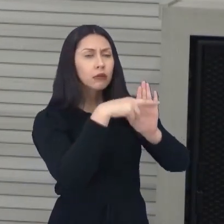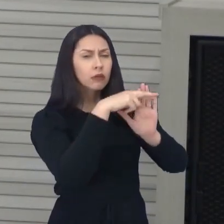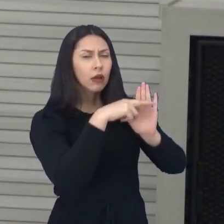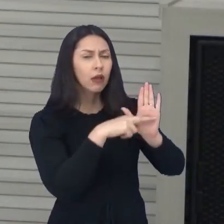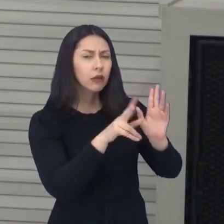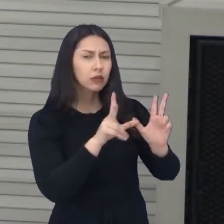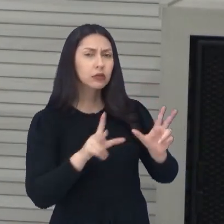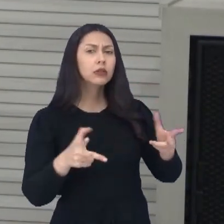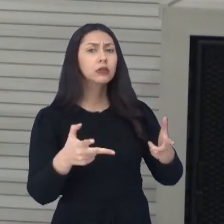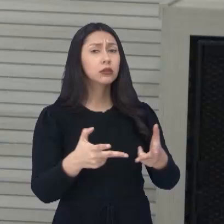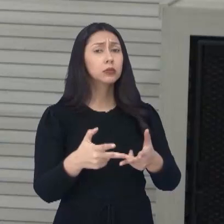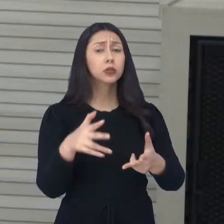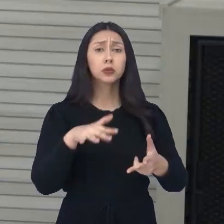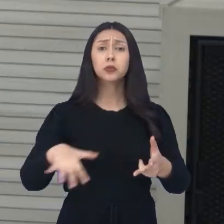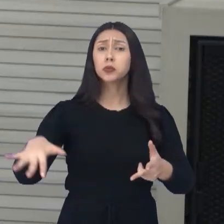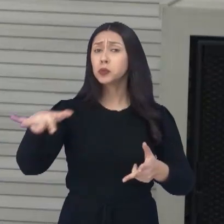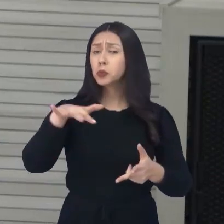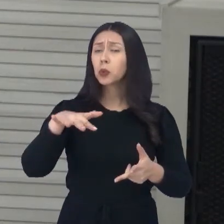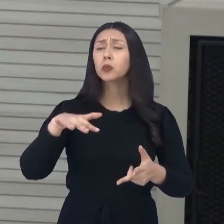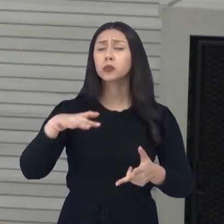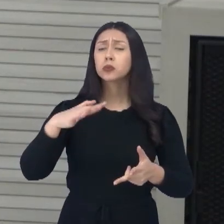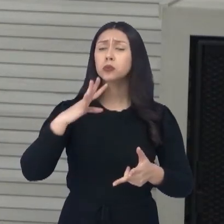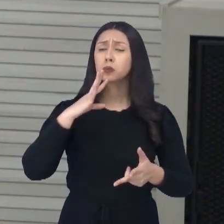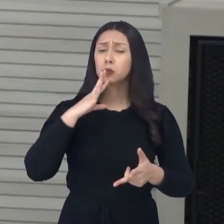que é do conhecimento de todos os vereadores,